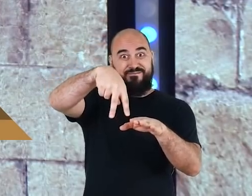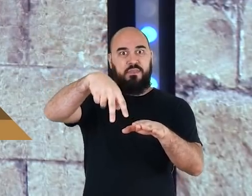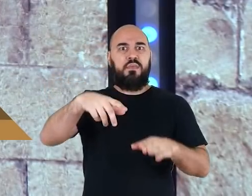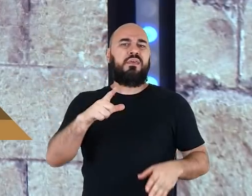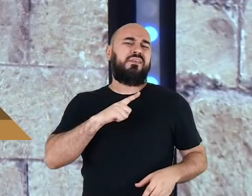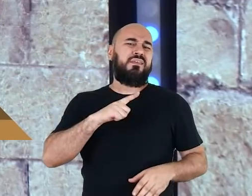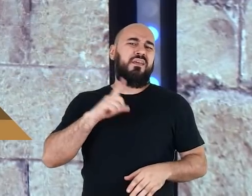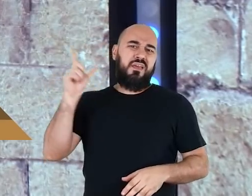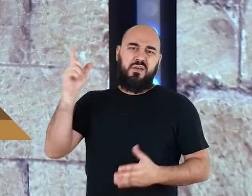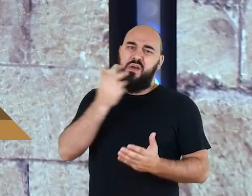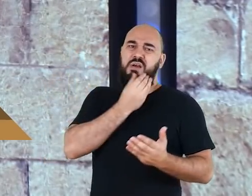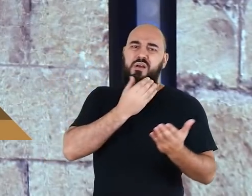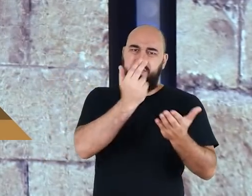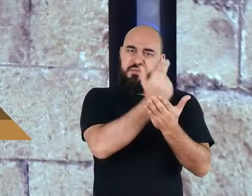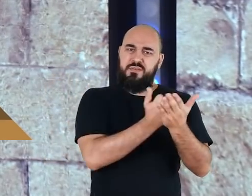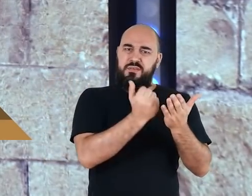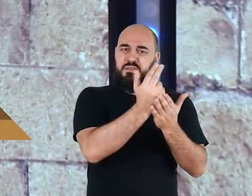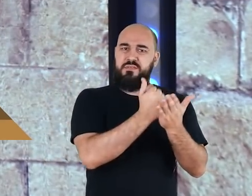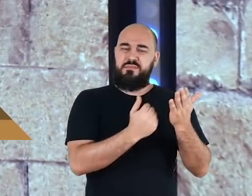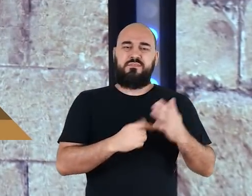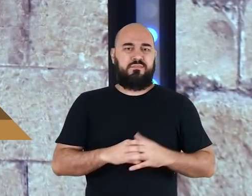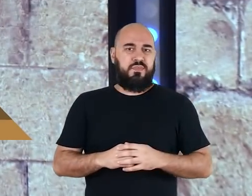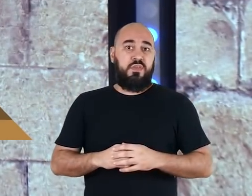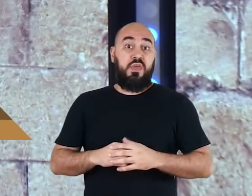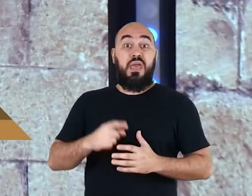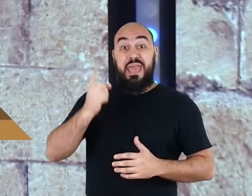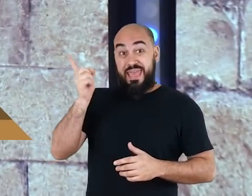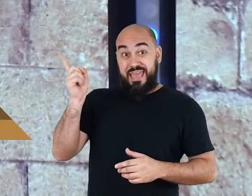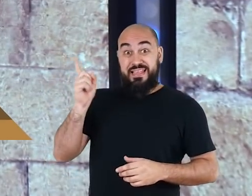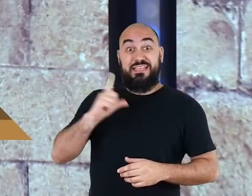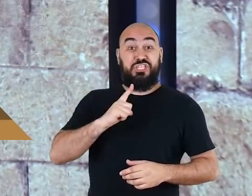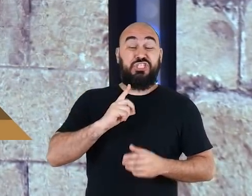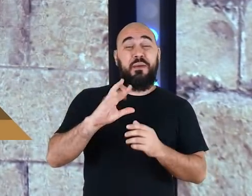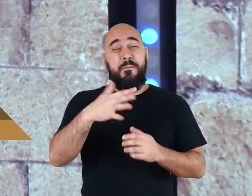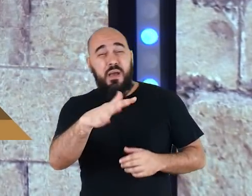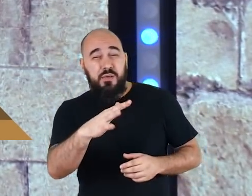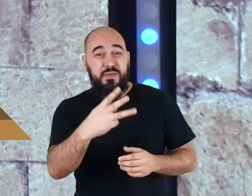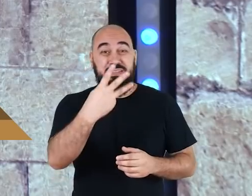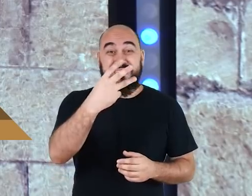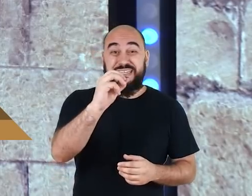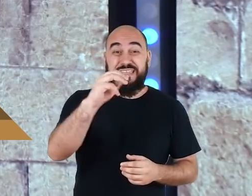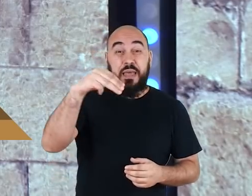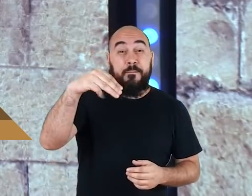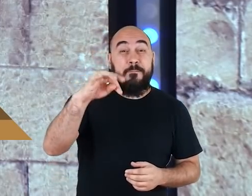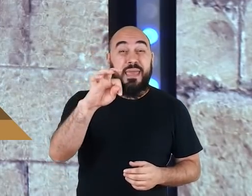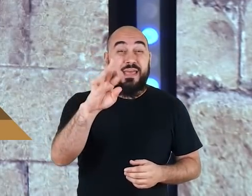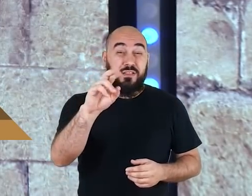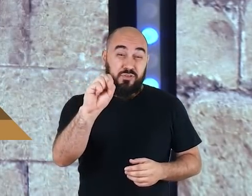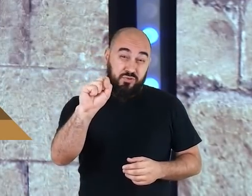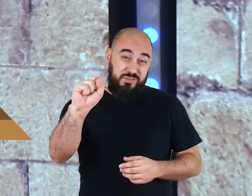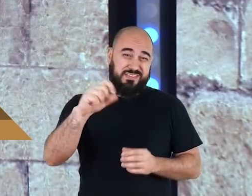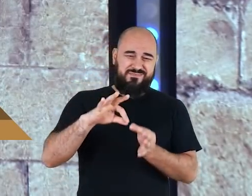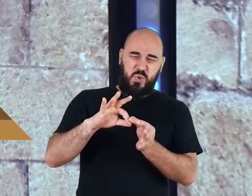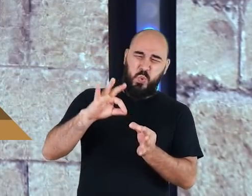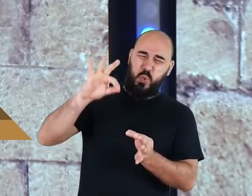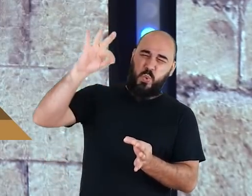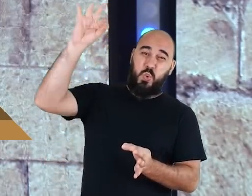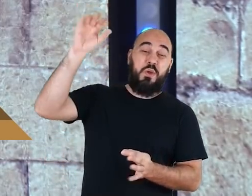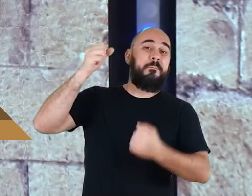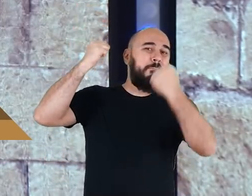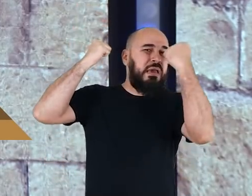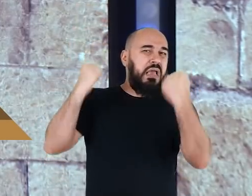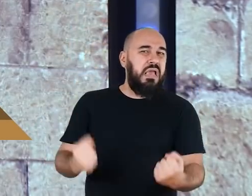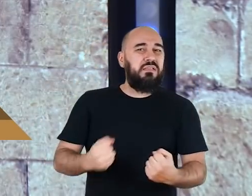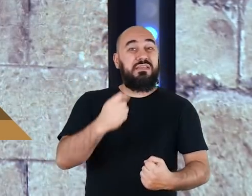da antiguidade, essa estátua teria originalmente 30 metros de altura e pesaria 70 toneladas